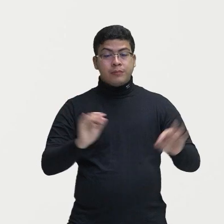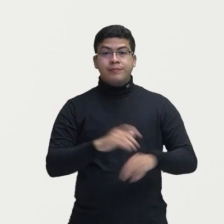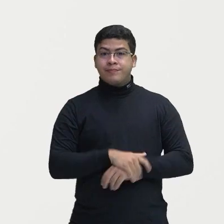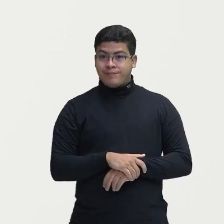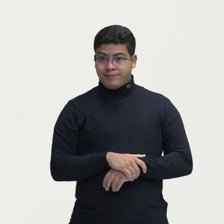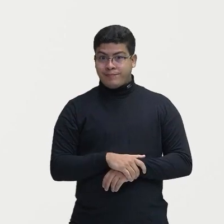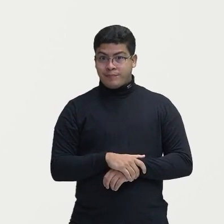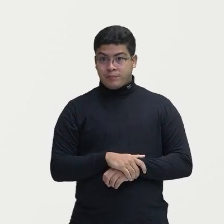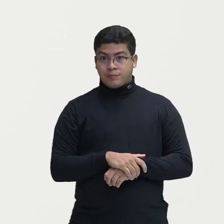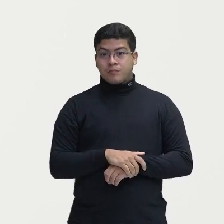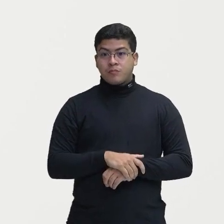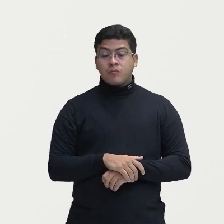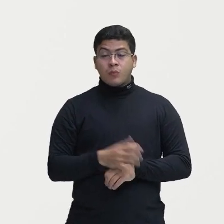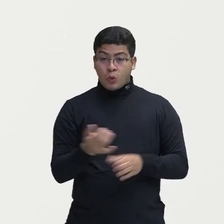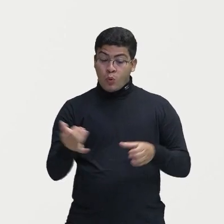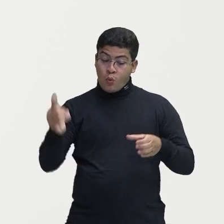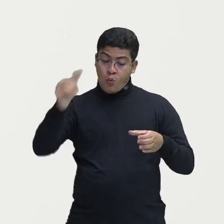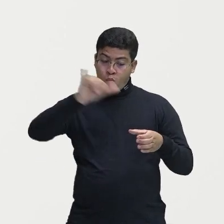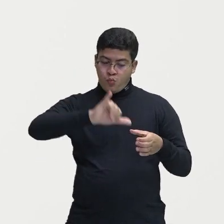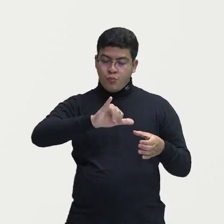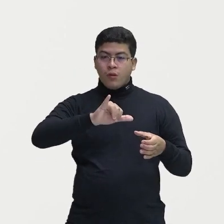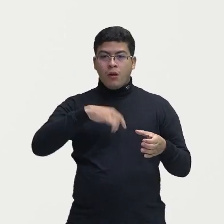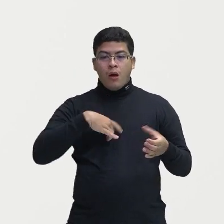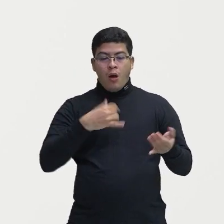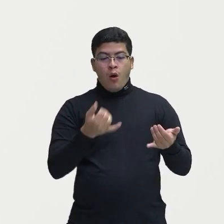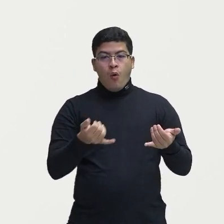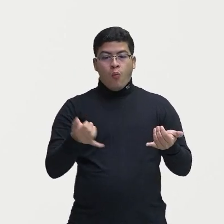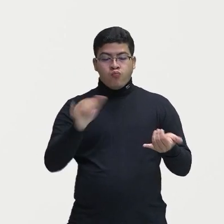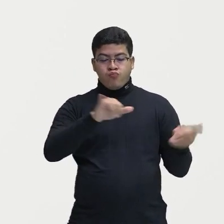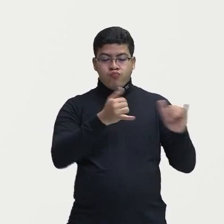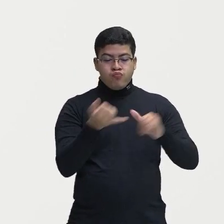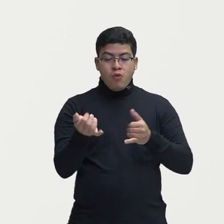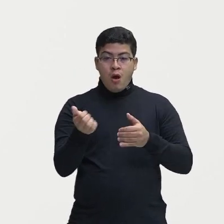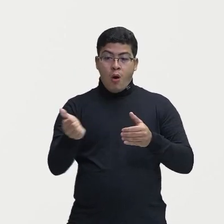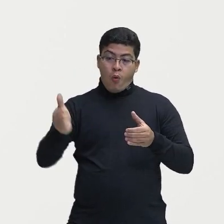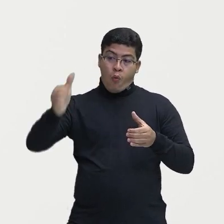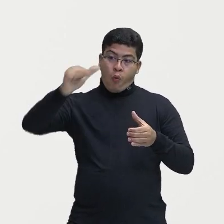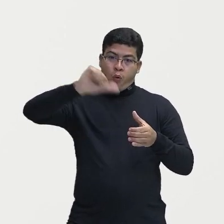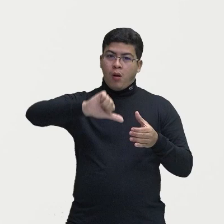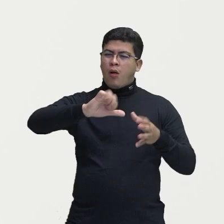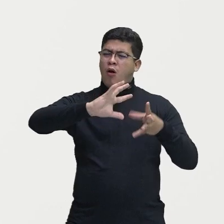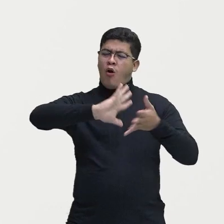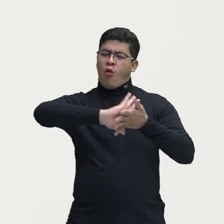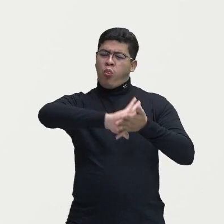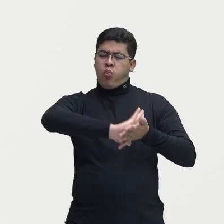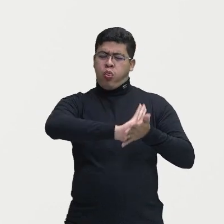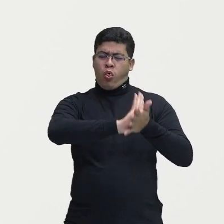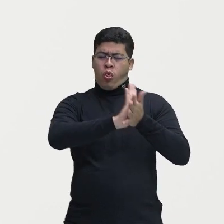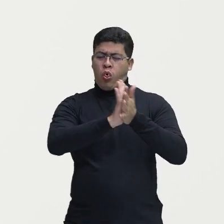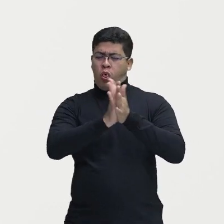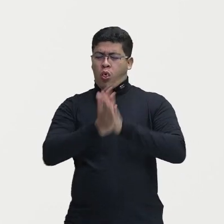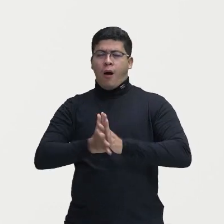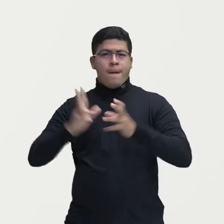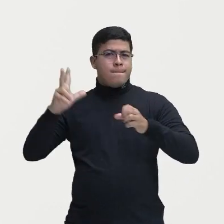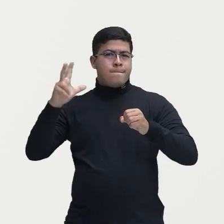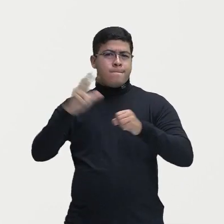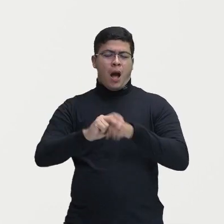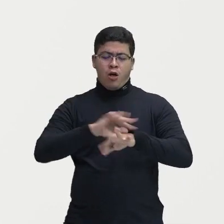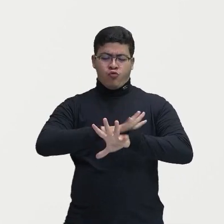físico ou químico, cuja finalidade é o quê? Destruir micro-organismos que